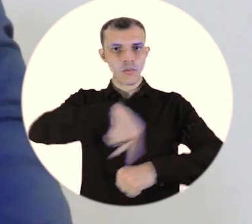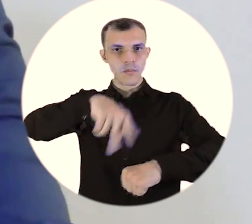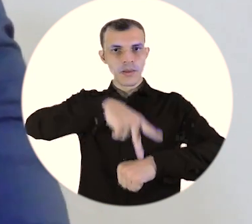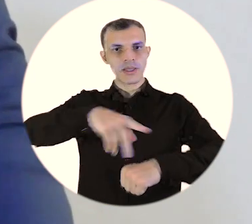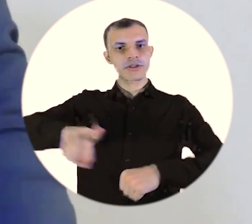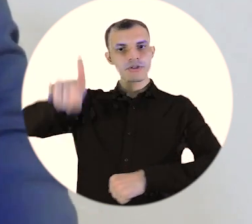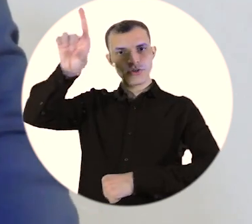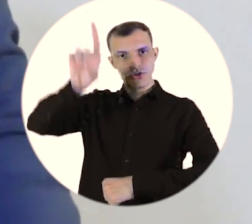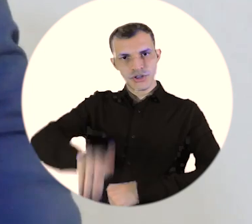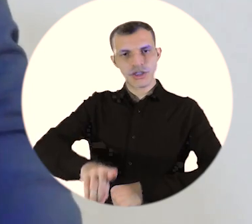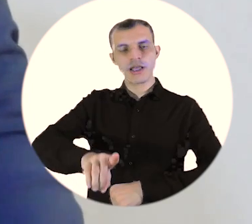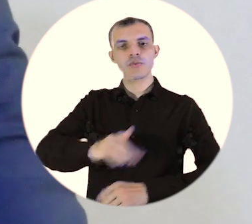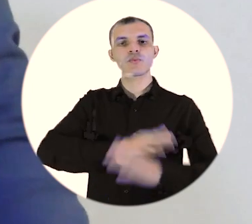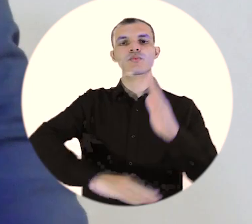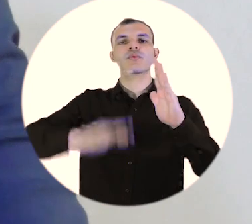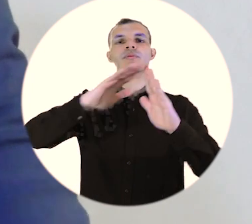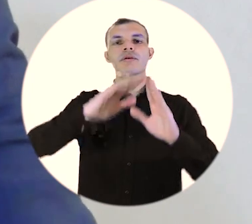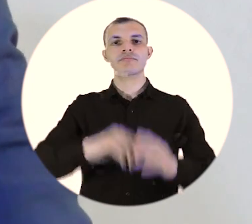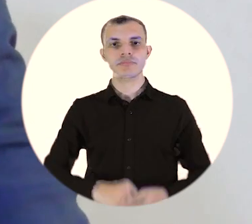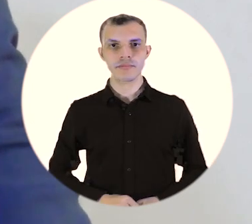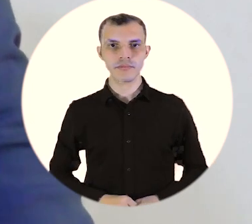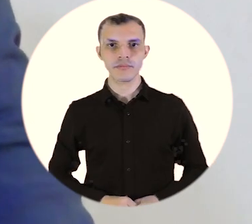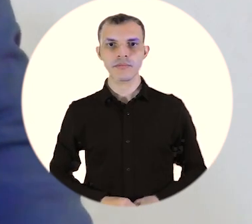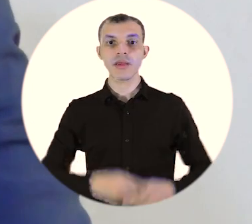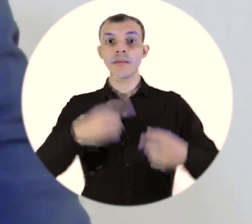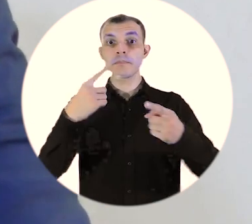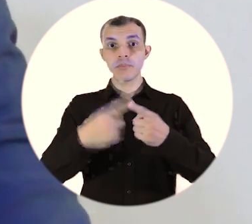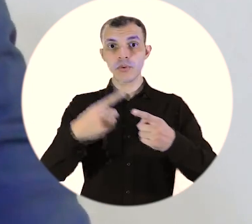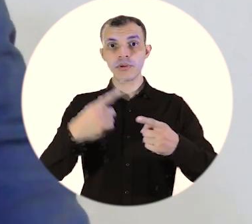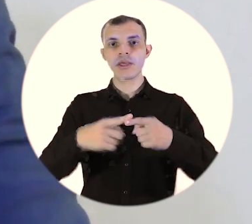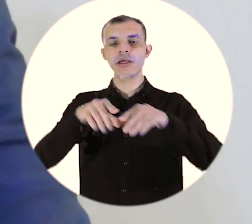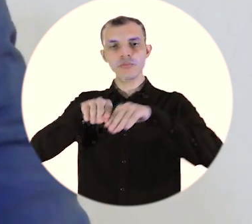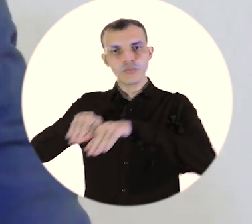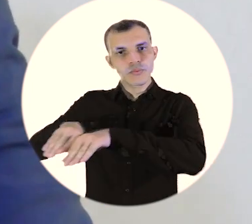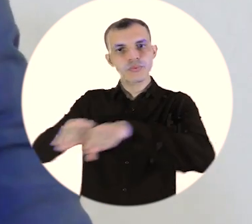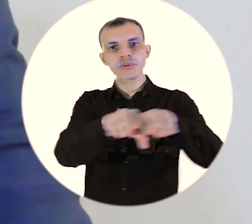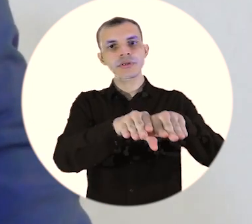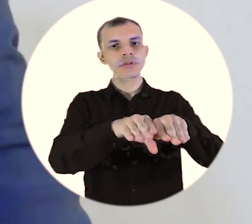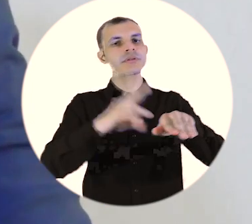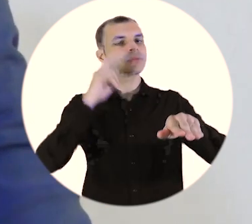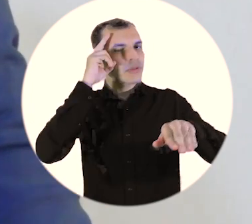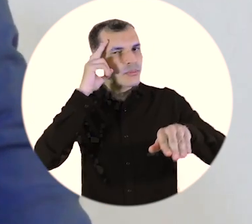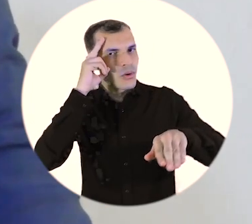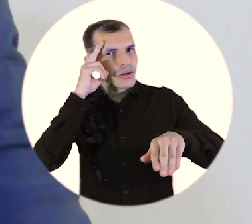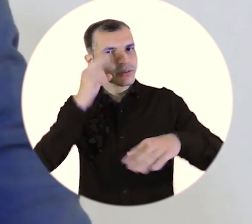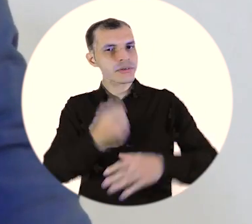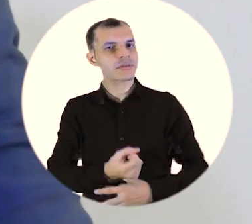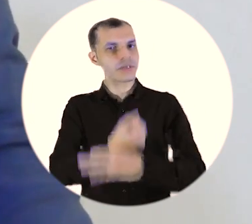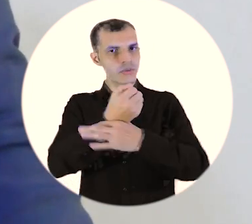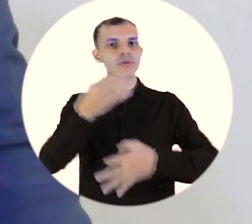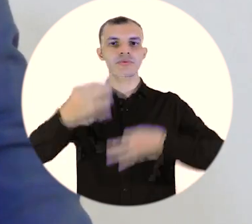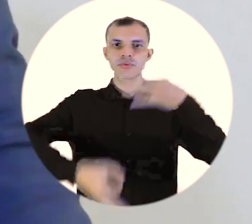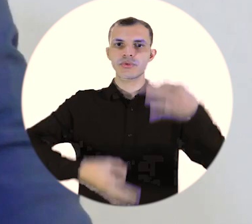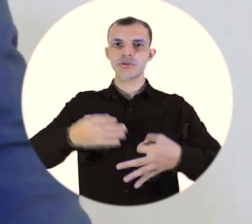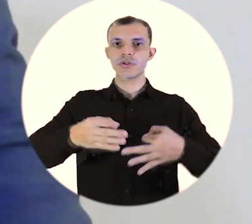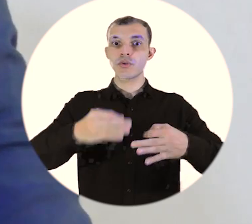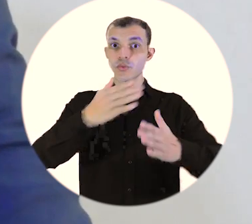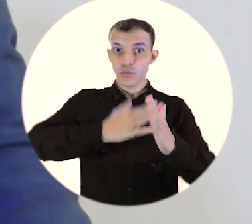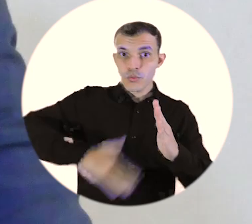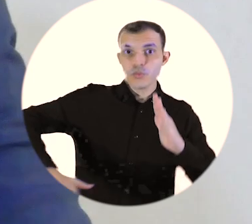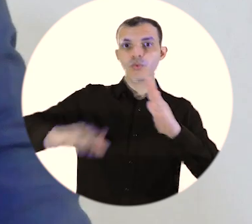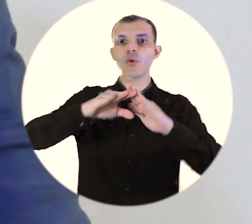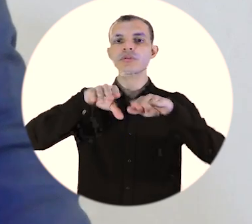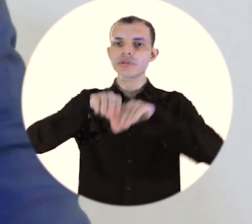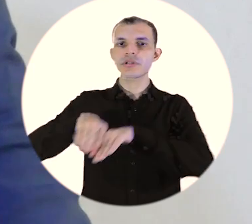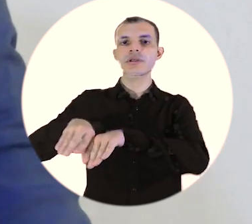do Estado de Direito em plenitude. Até porque a isonomia pressupõe segurança jurídica. A igualdade